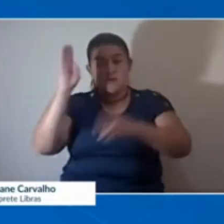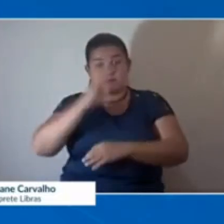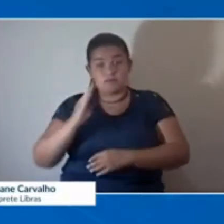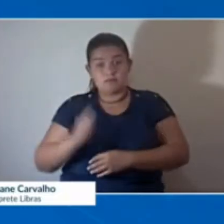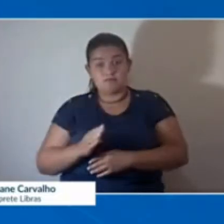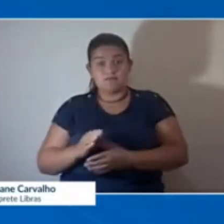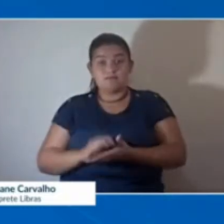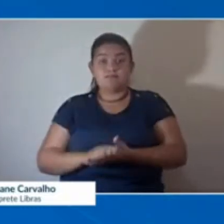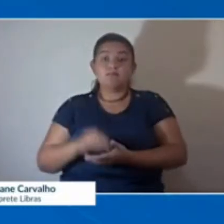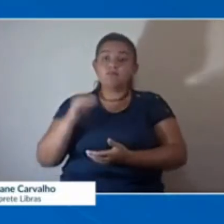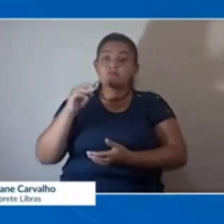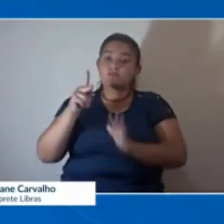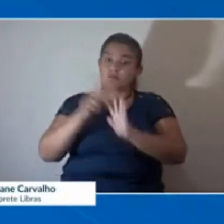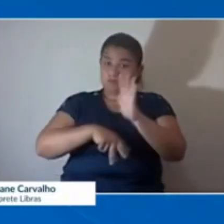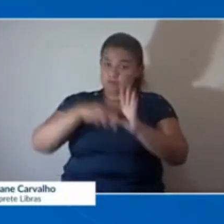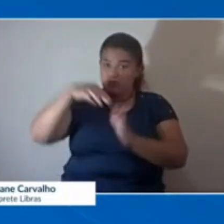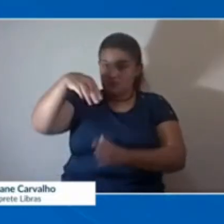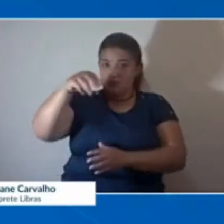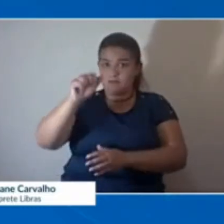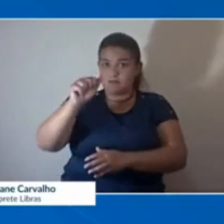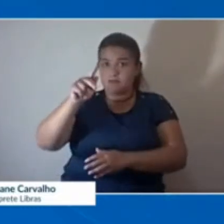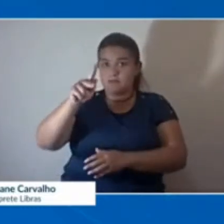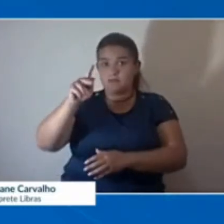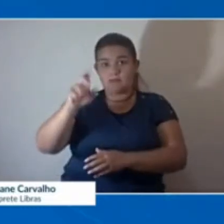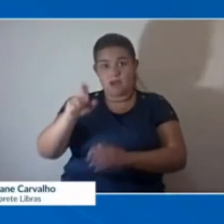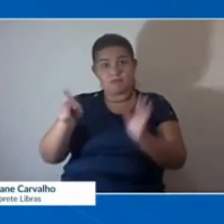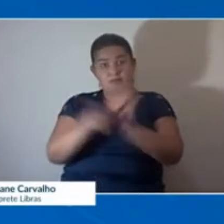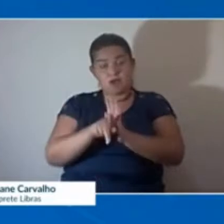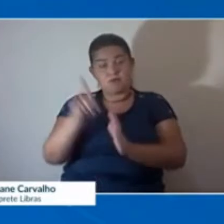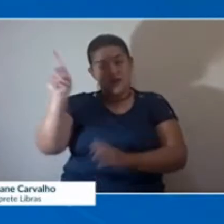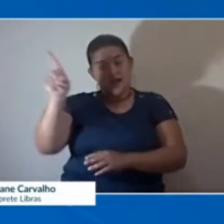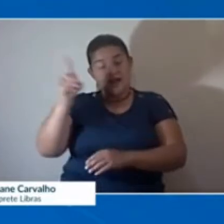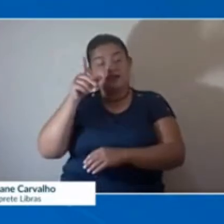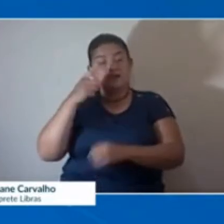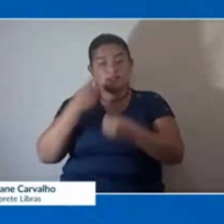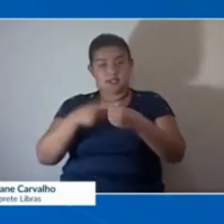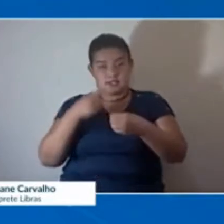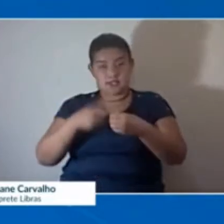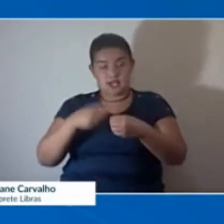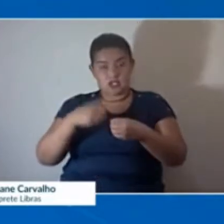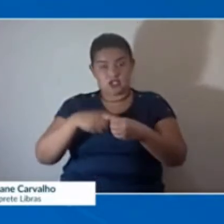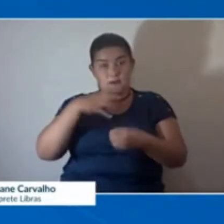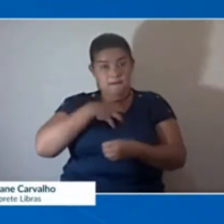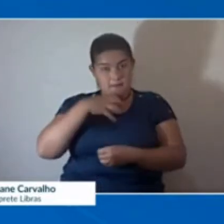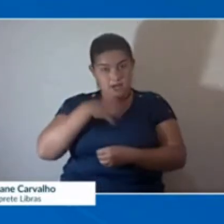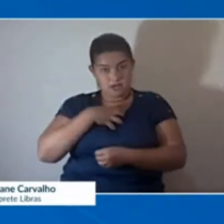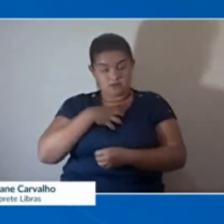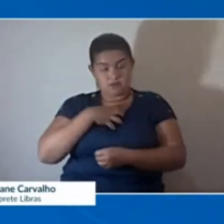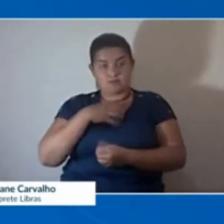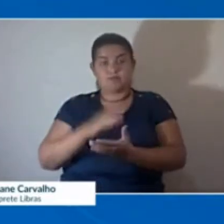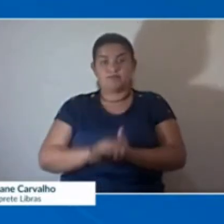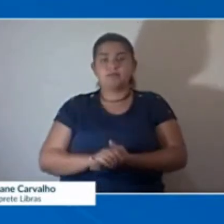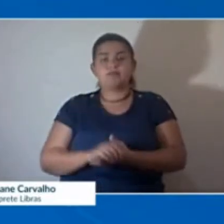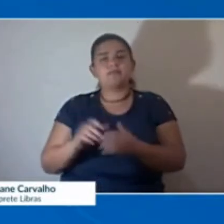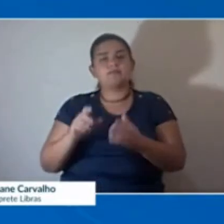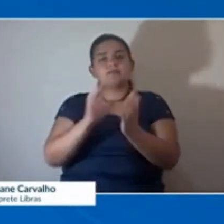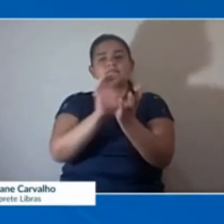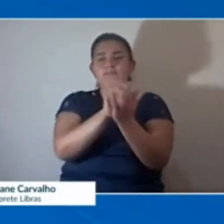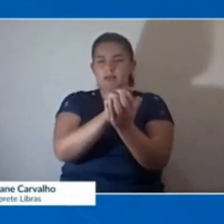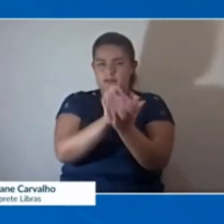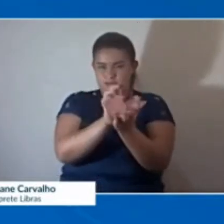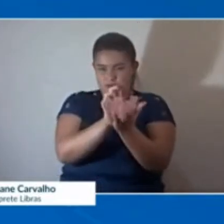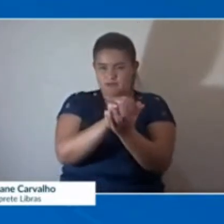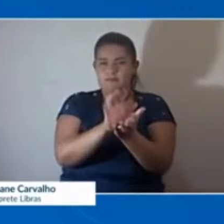eu acho que eu já falei, que é as Mulheres do Audiovisual Pernambucano, e os cineclubes e organizações. Eu faço parte da GECI